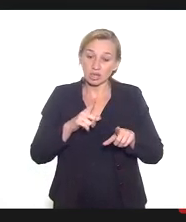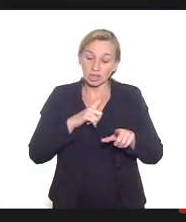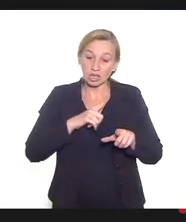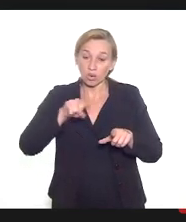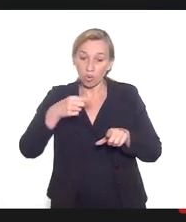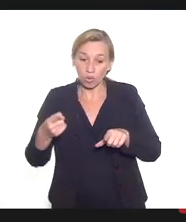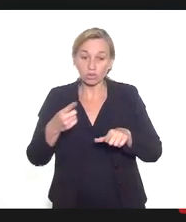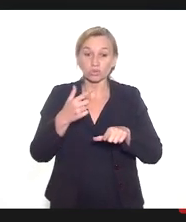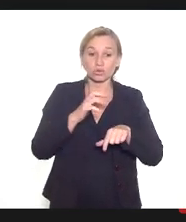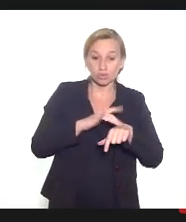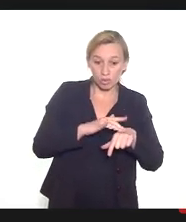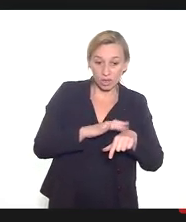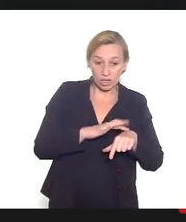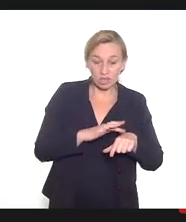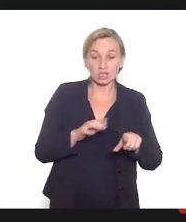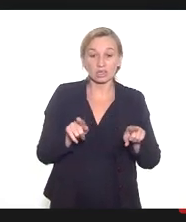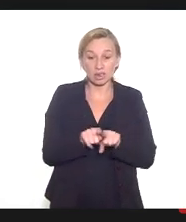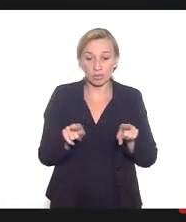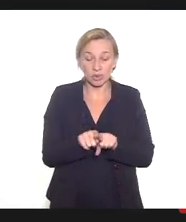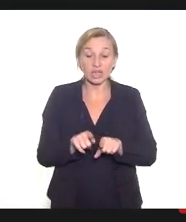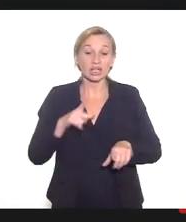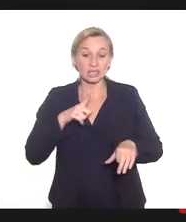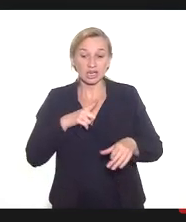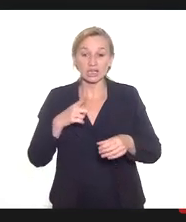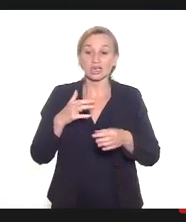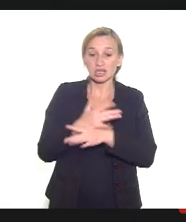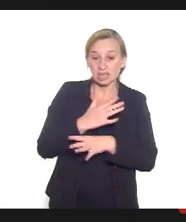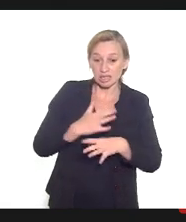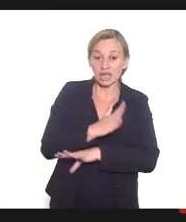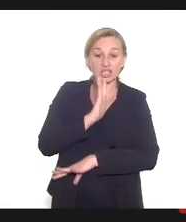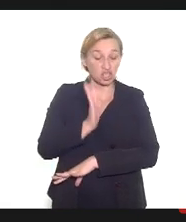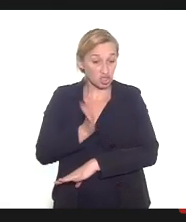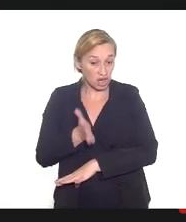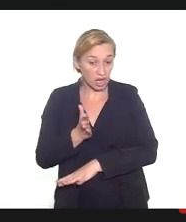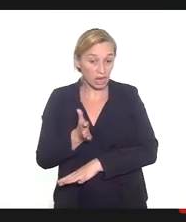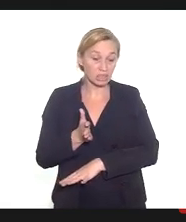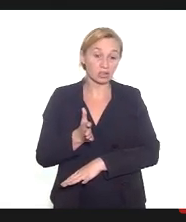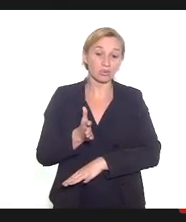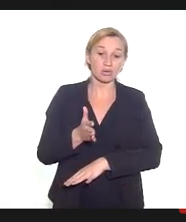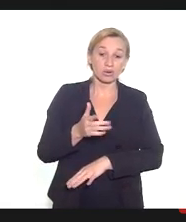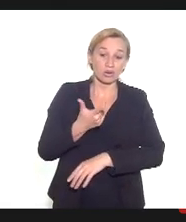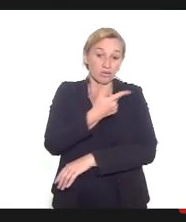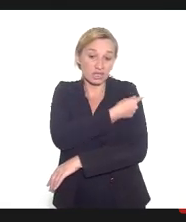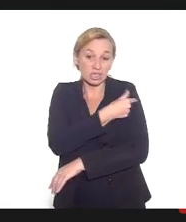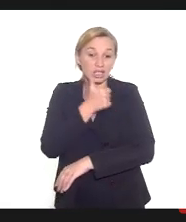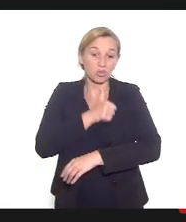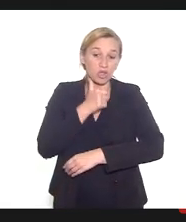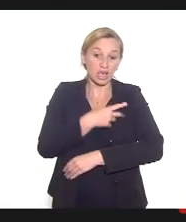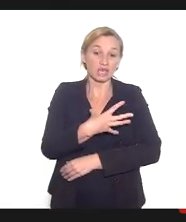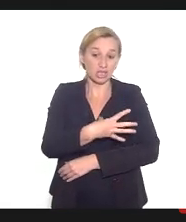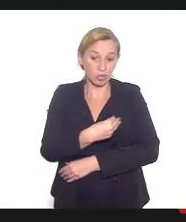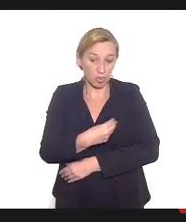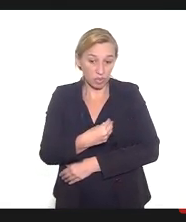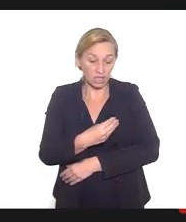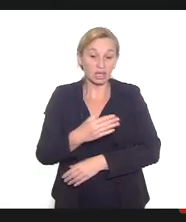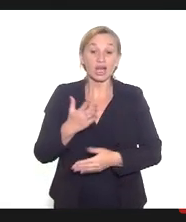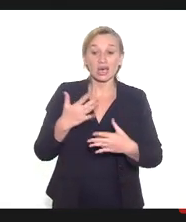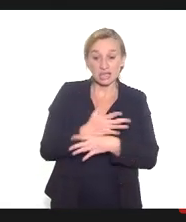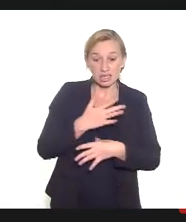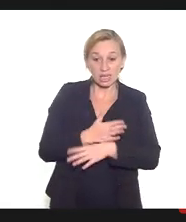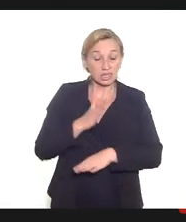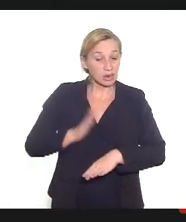suspenderam a vacinação de gestantes e puérperas estão Rastro e as cidades que as mais